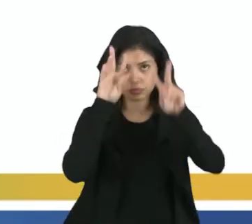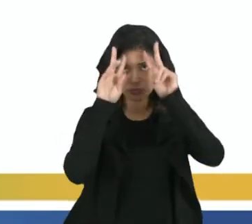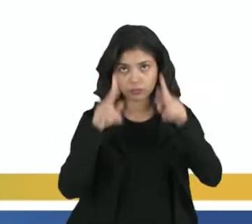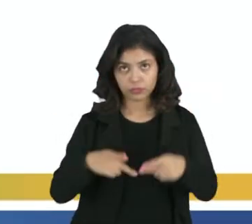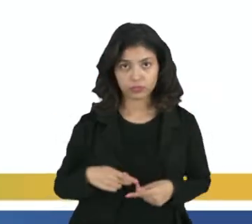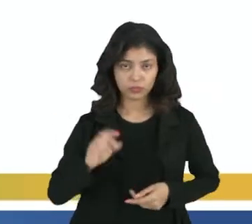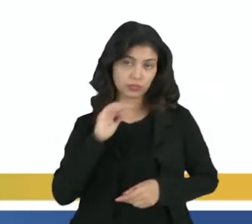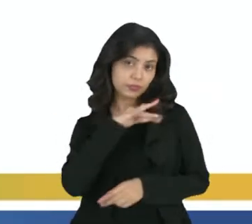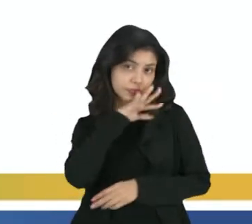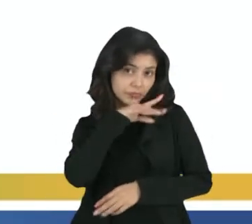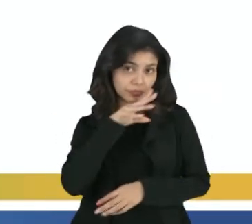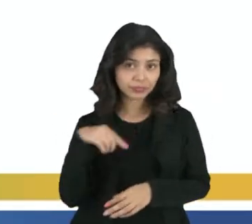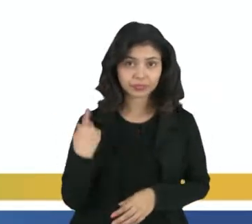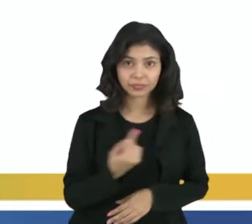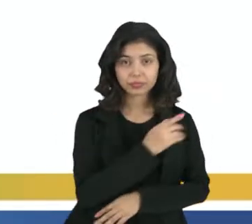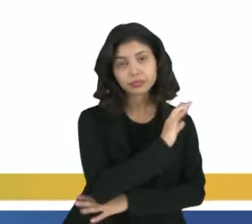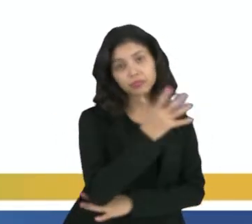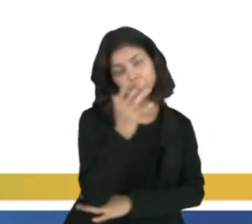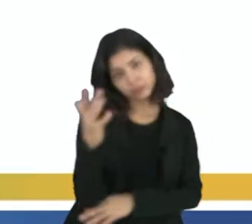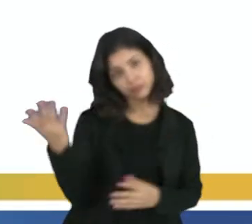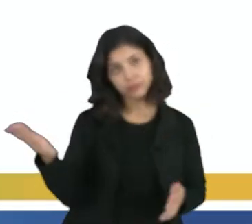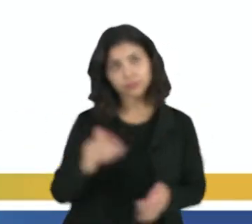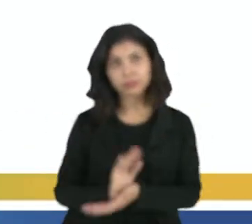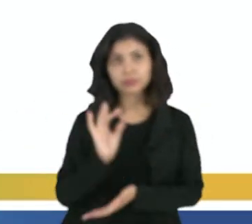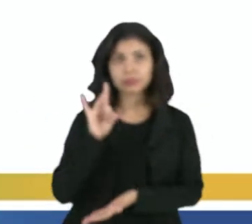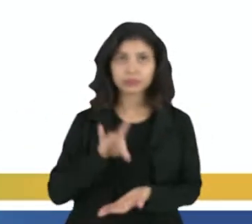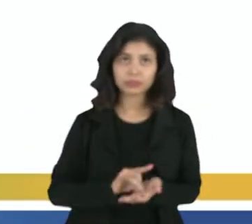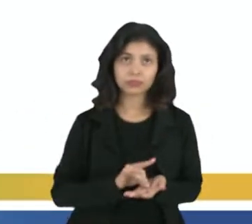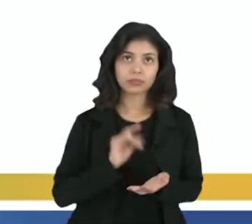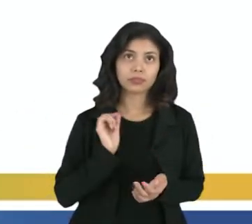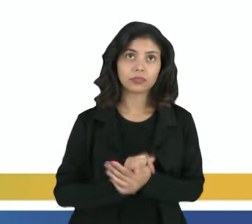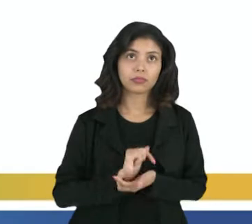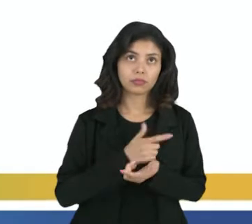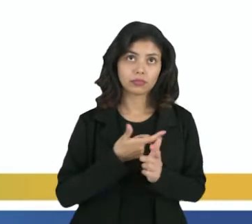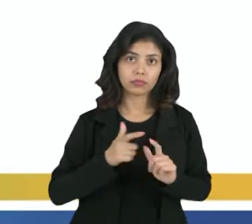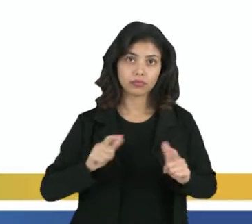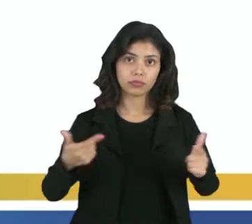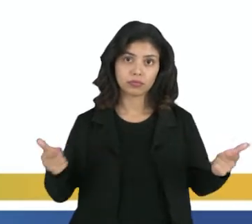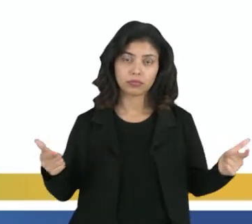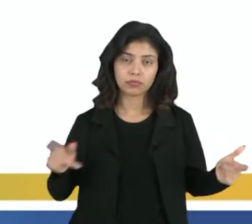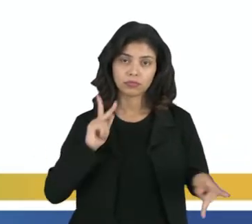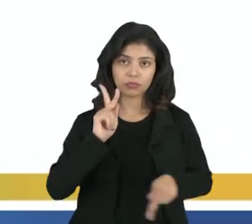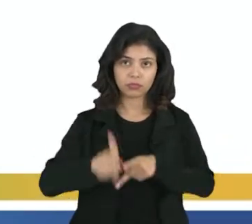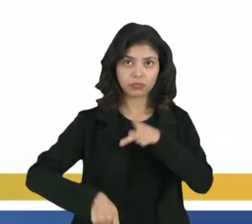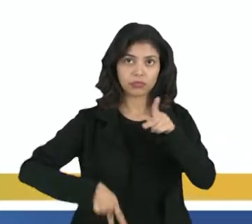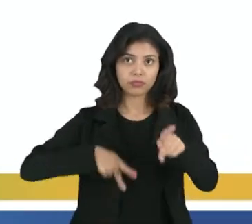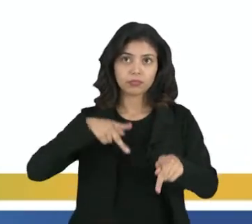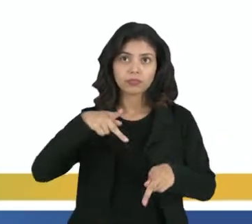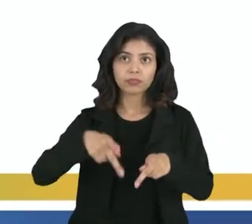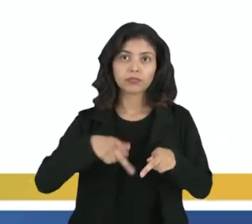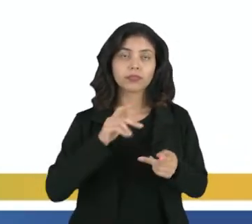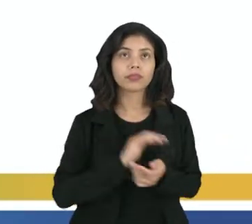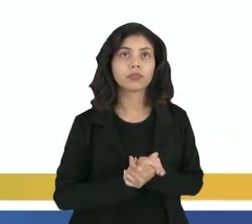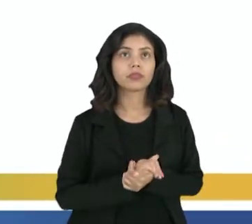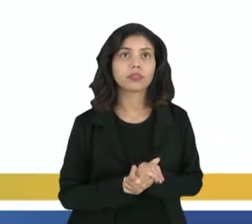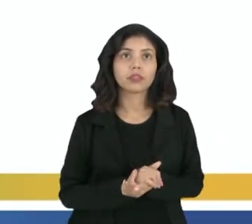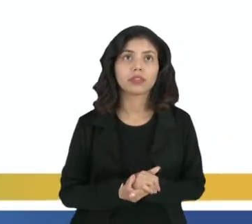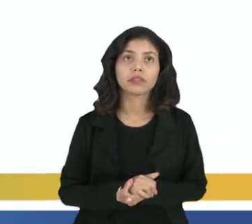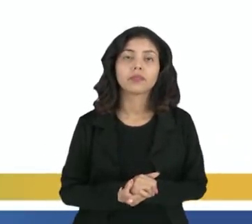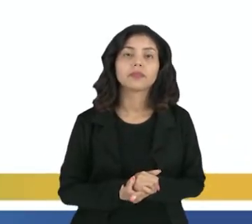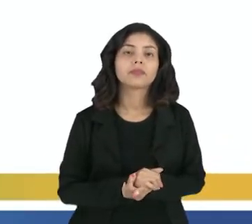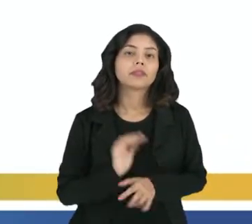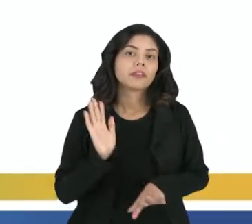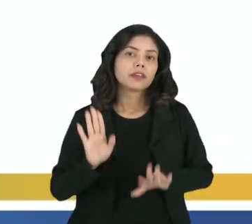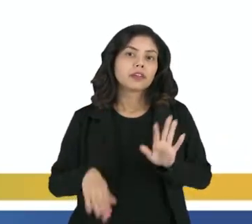fez coisas ruins na natureza? Na verdade, o crescimento populacional, e